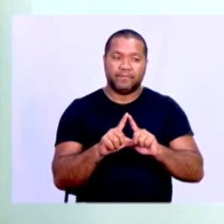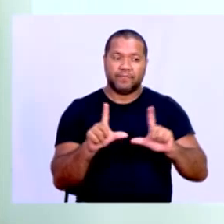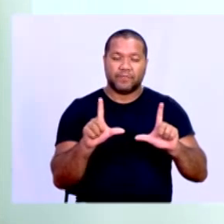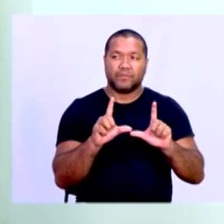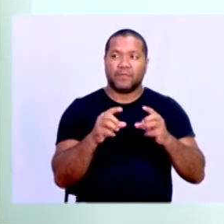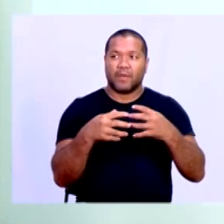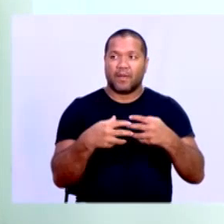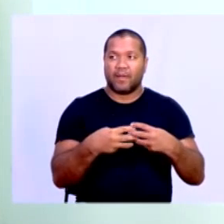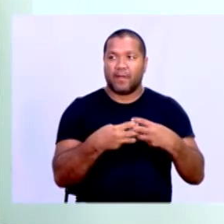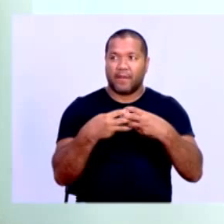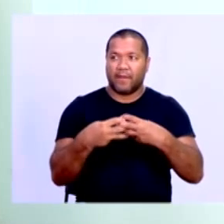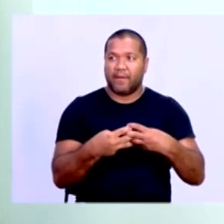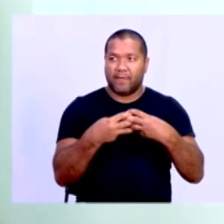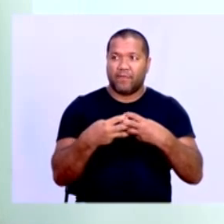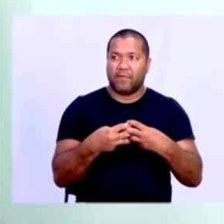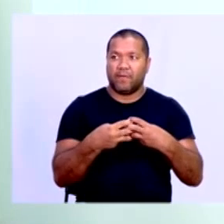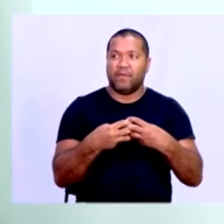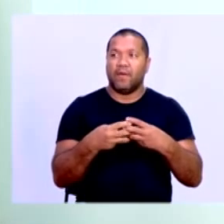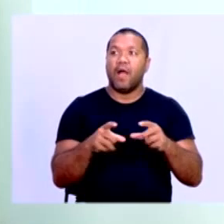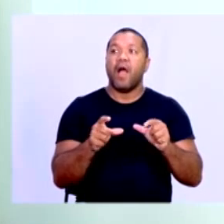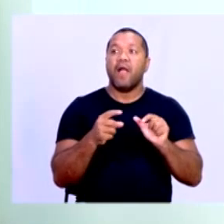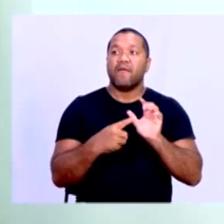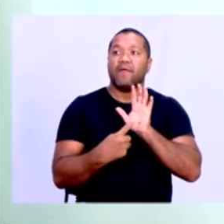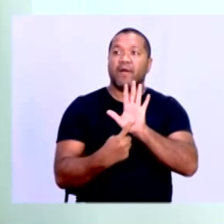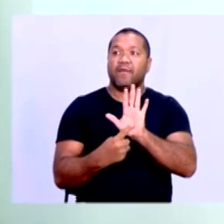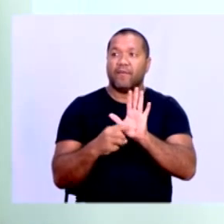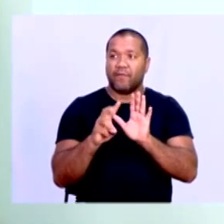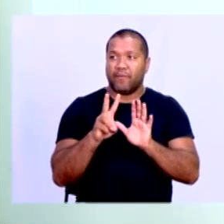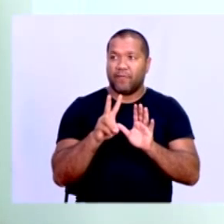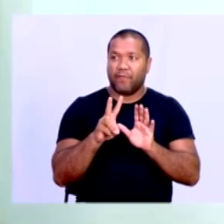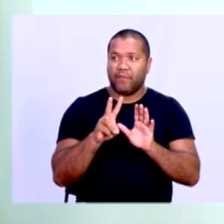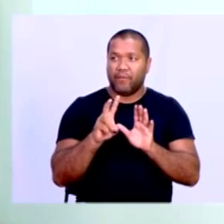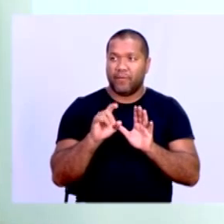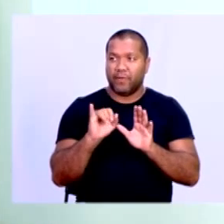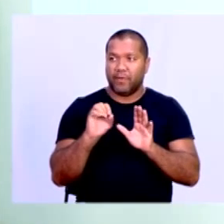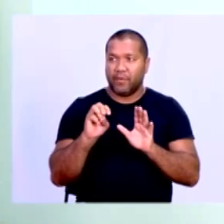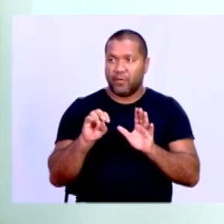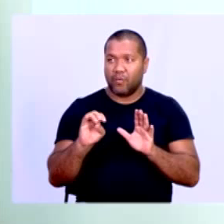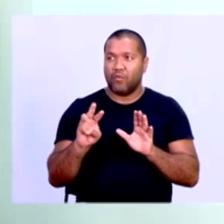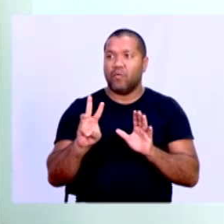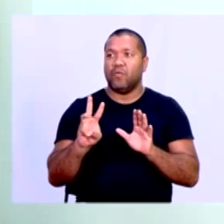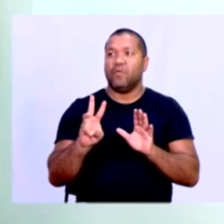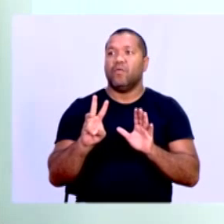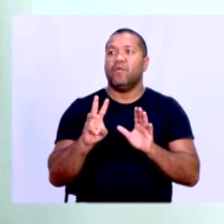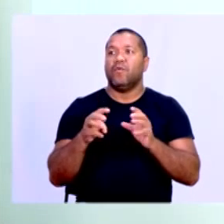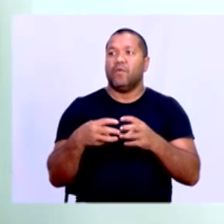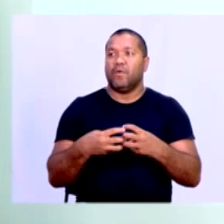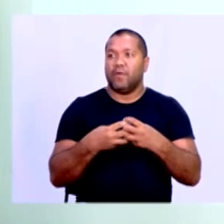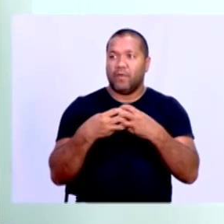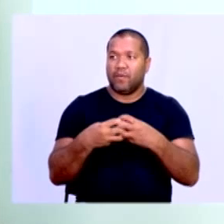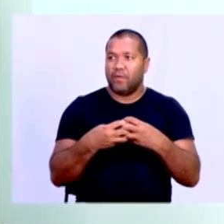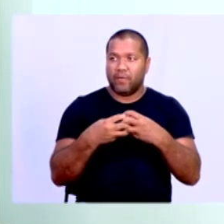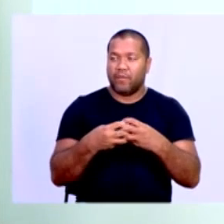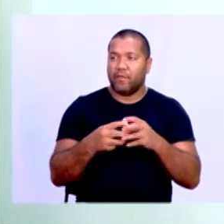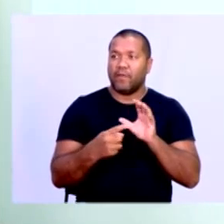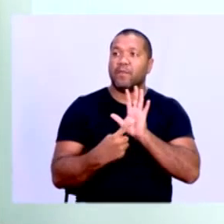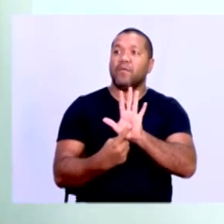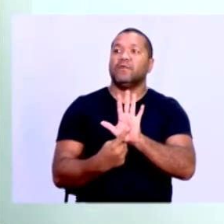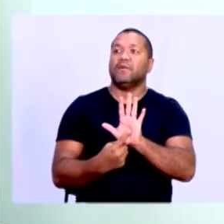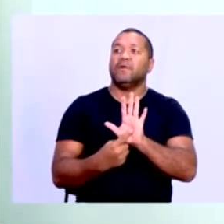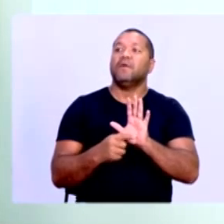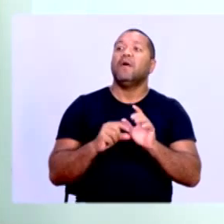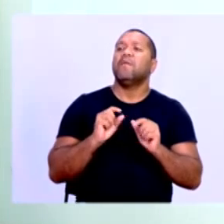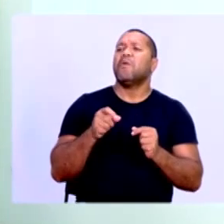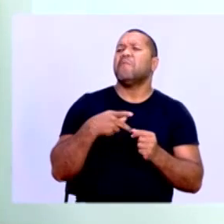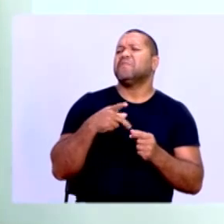IFRO. Aí ele vai na view IFRO, então aí o controlador vai mostrar a visão. Bom, mas se fossem dados,